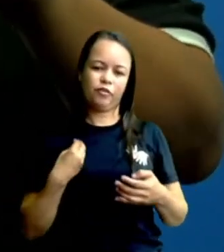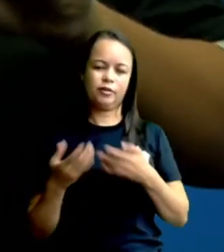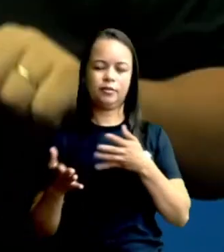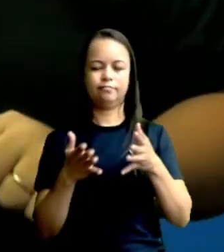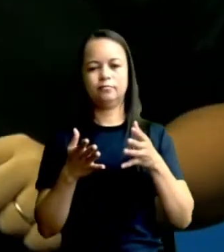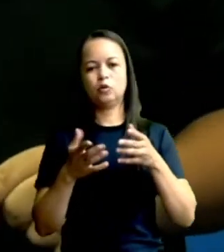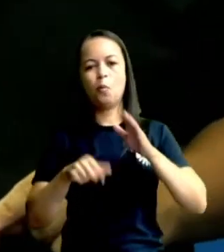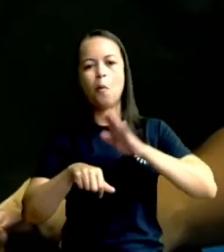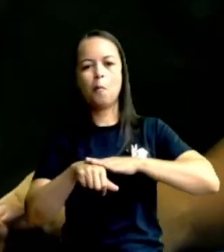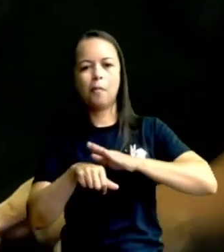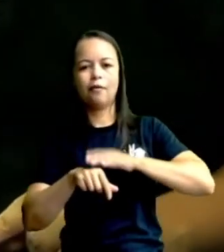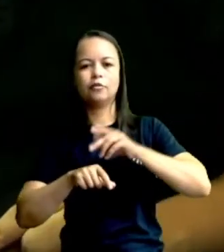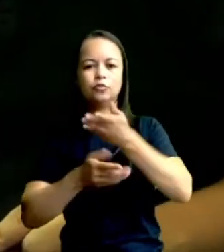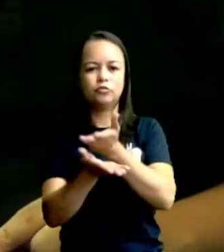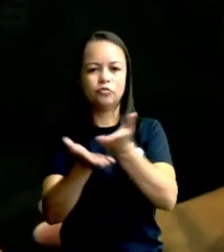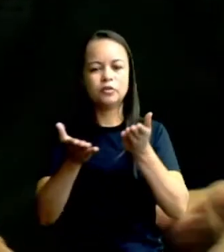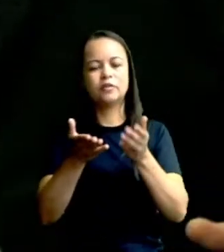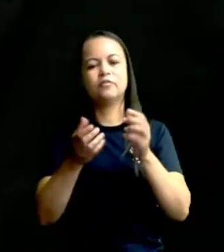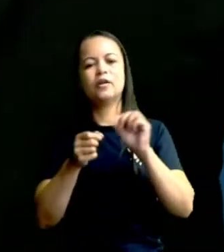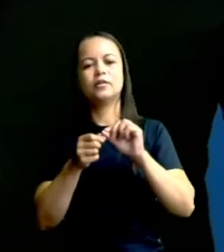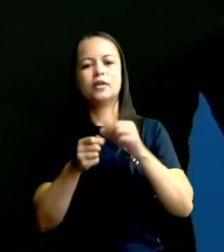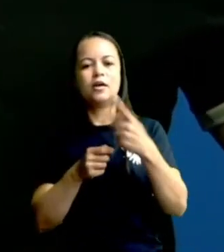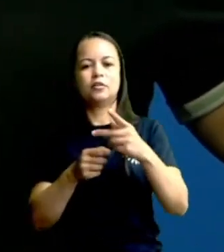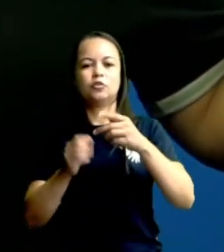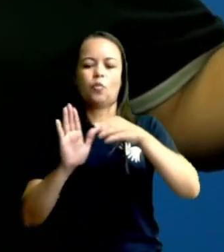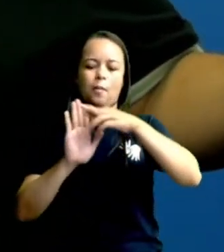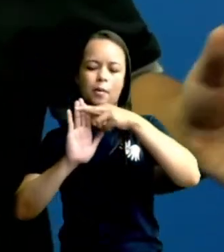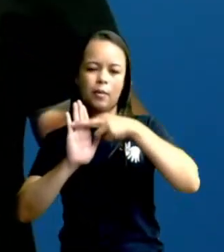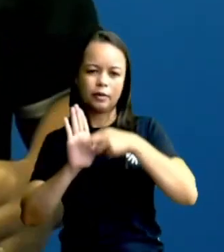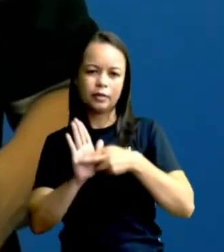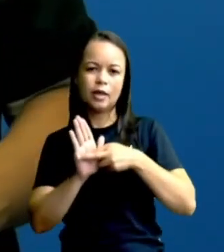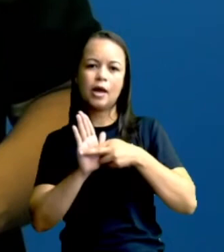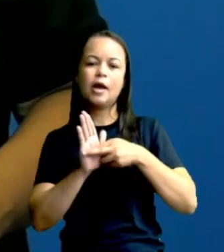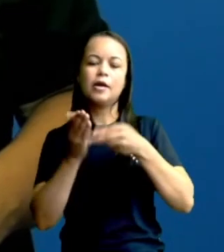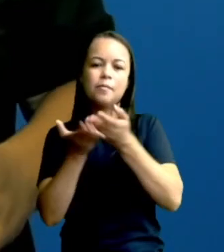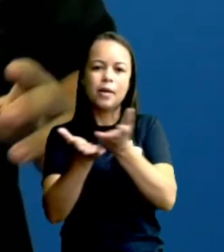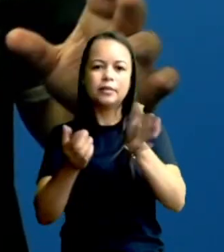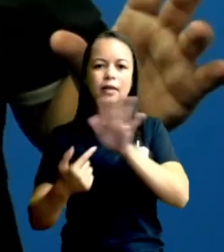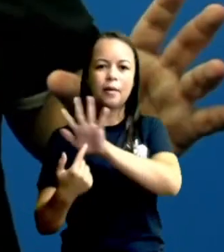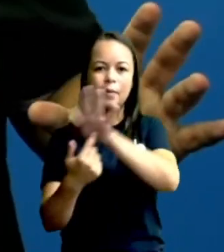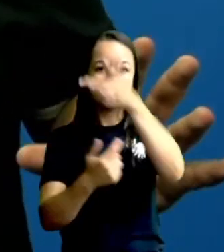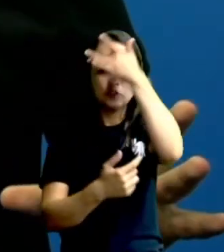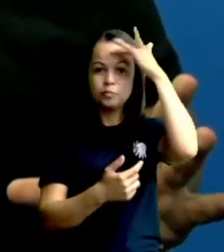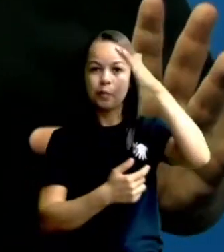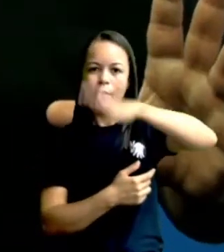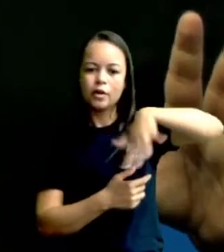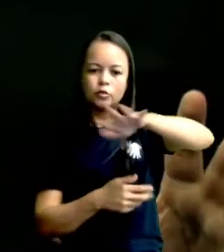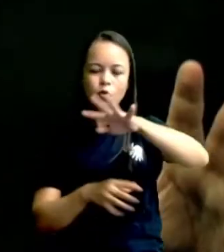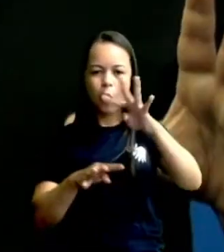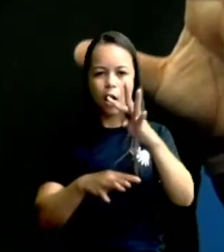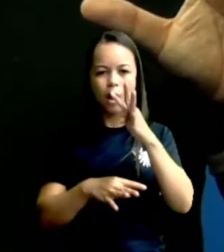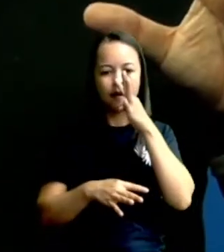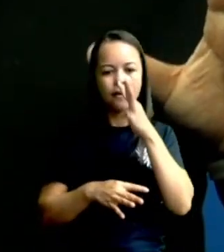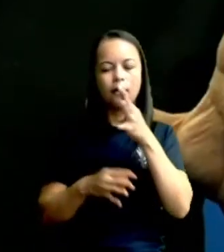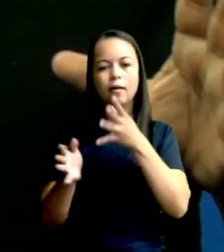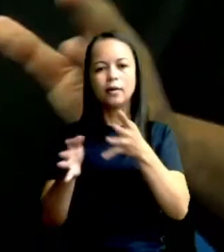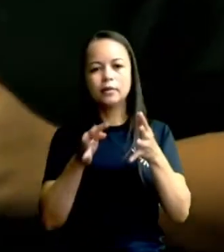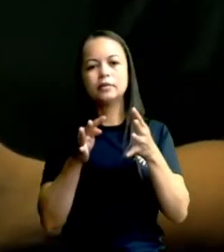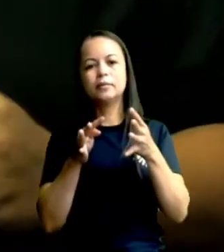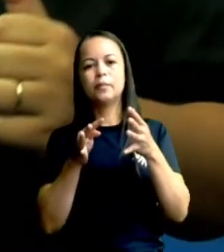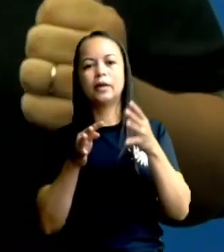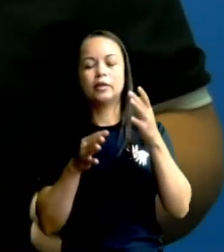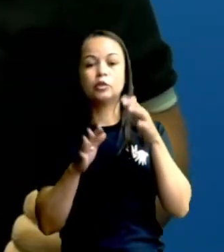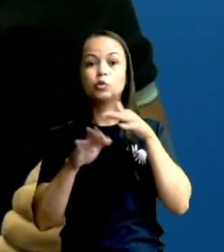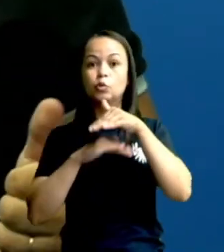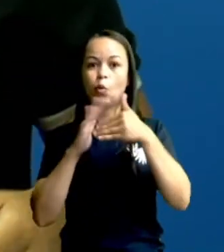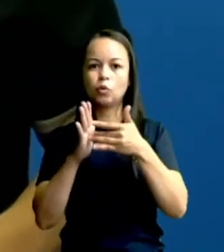hora de você fazer a sua receita e passar para o grande público para que todos consigam